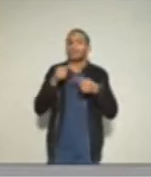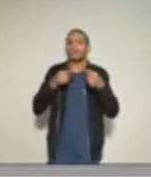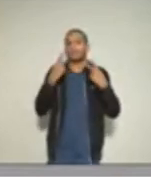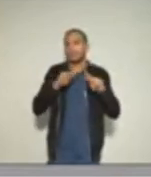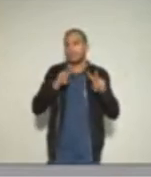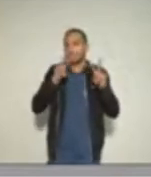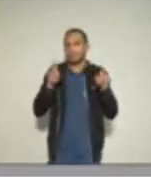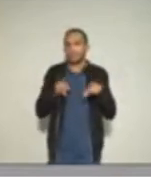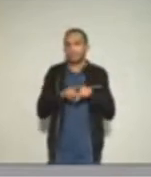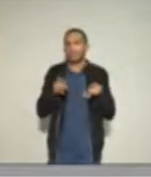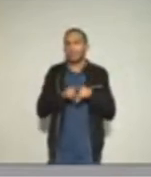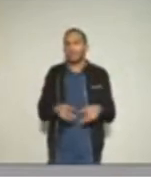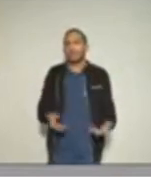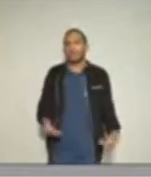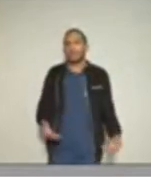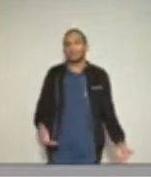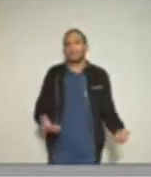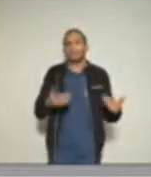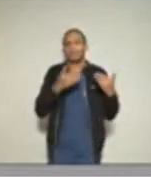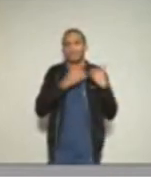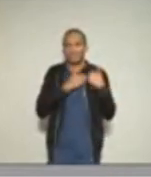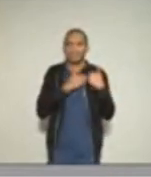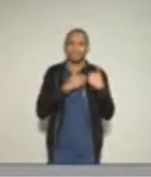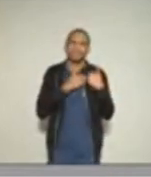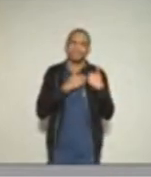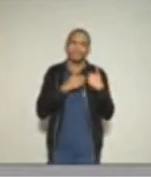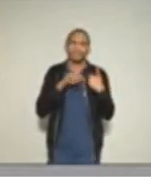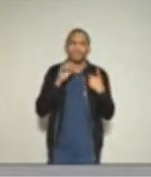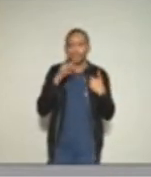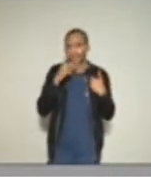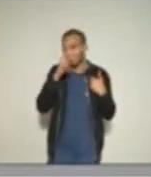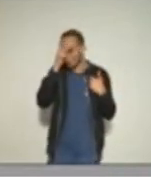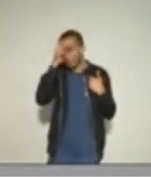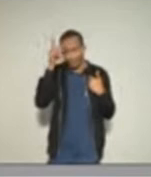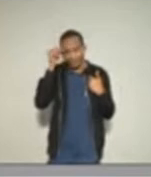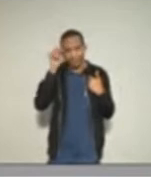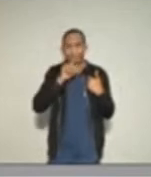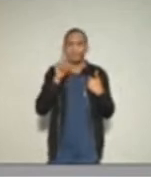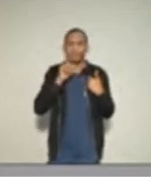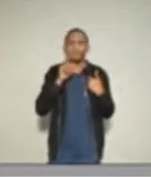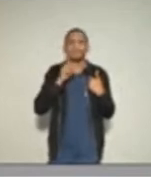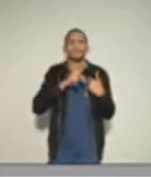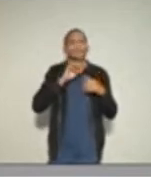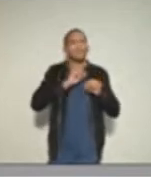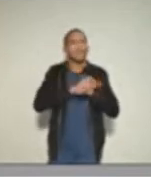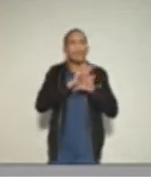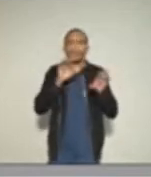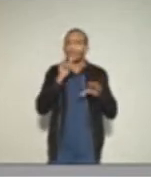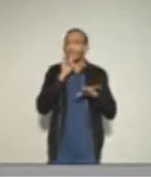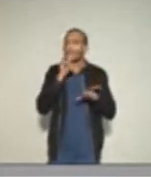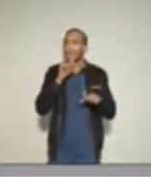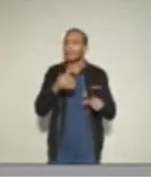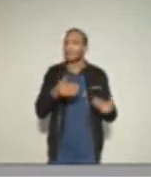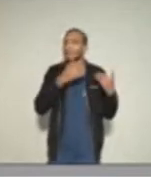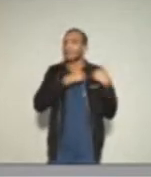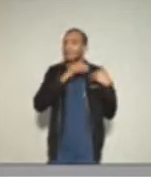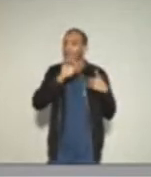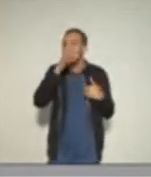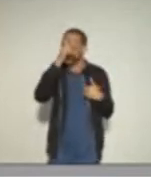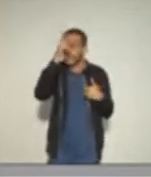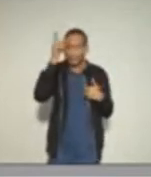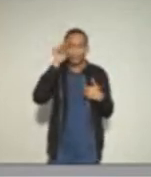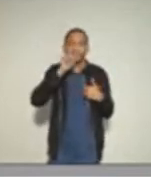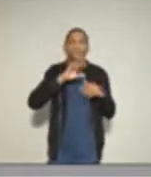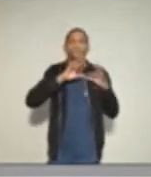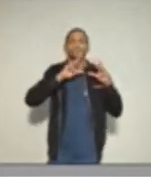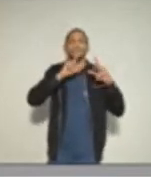tema e a responsabilidade, não só do prefeito, queria deixar isso muito claro, não é só do prefeito, são de